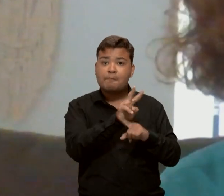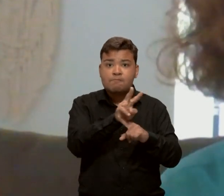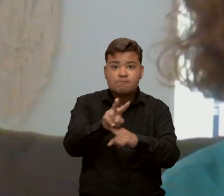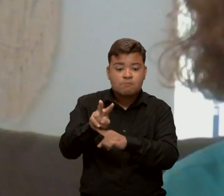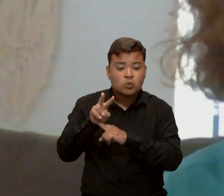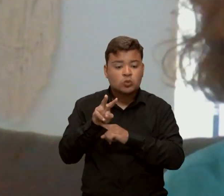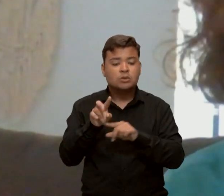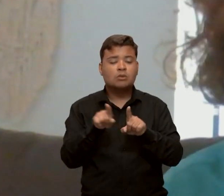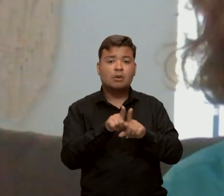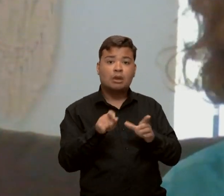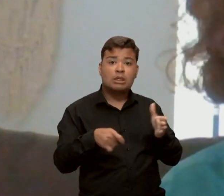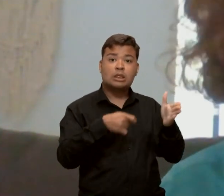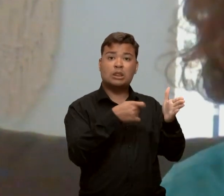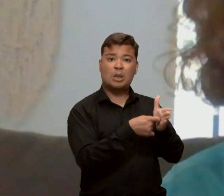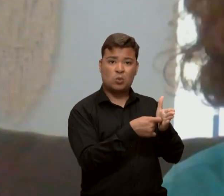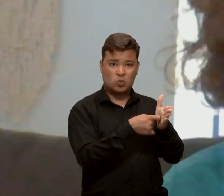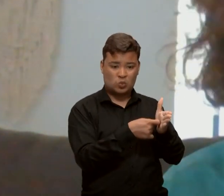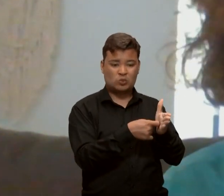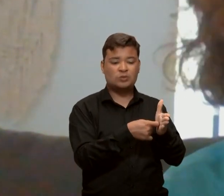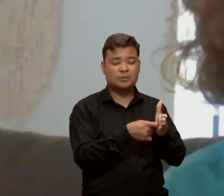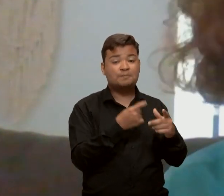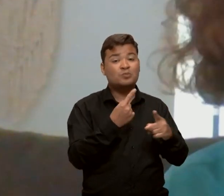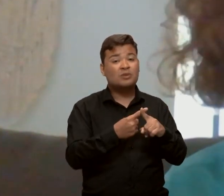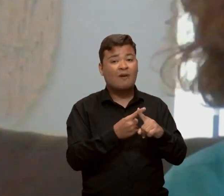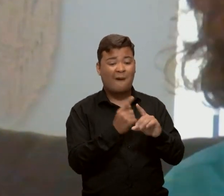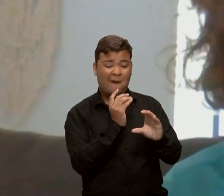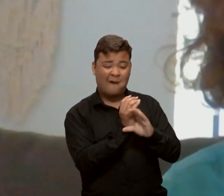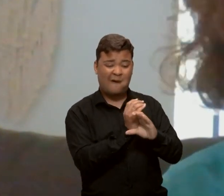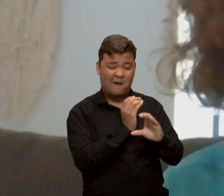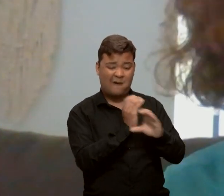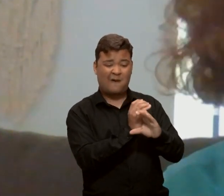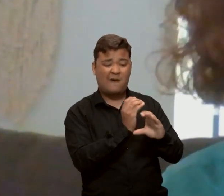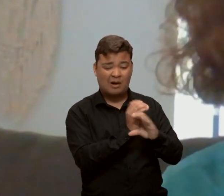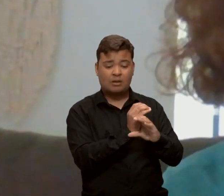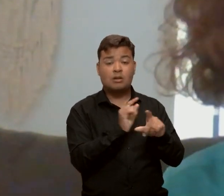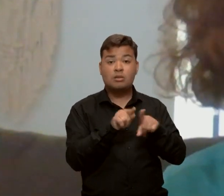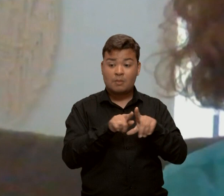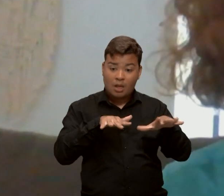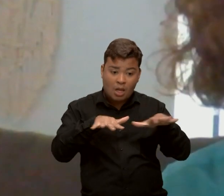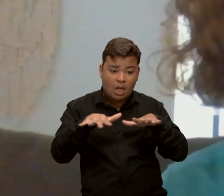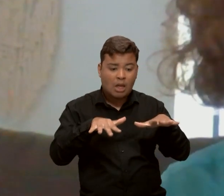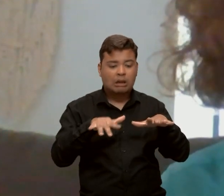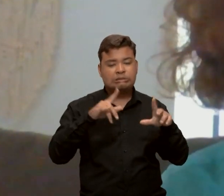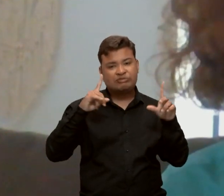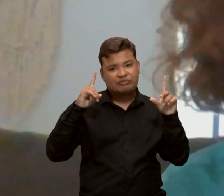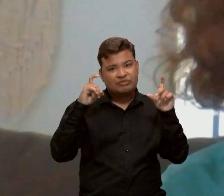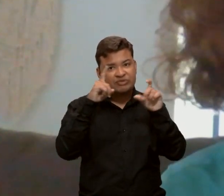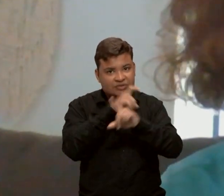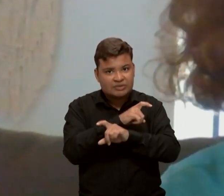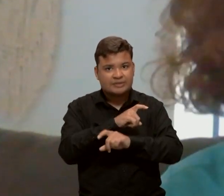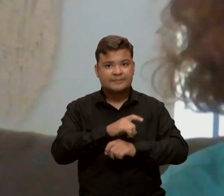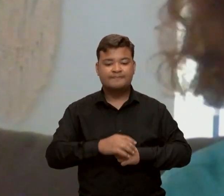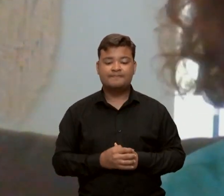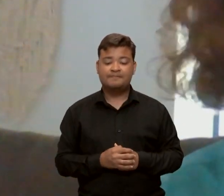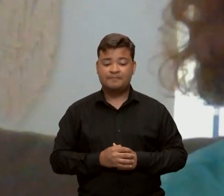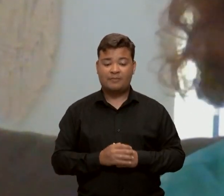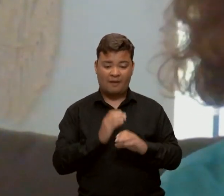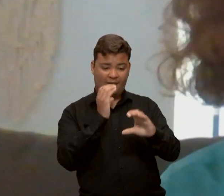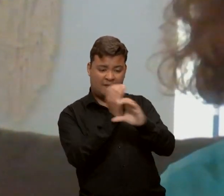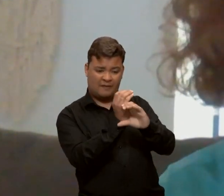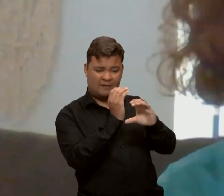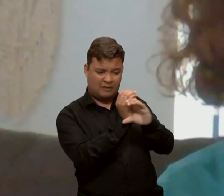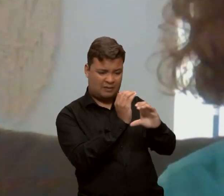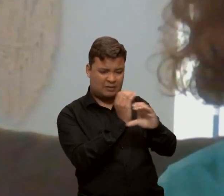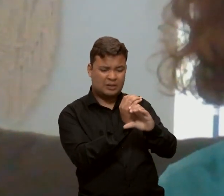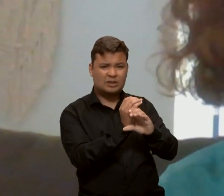da dificuldade de comunicação e da dificuldade de locomoção. E a dificuldade de comunicação não é só da